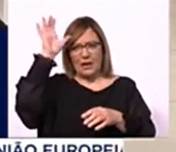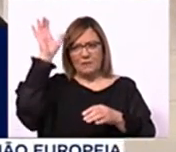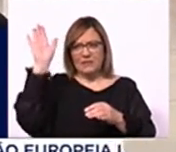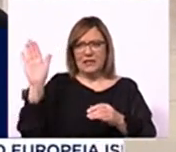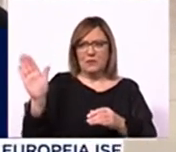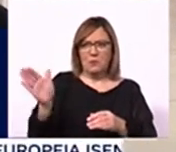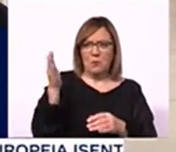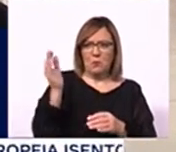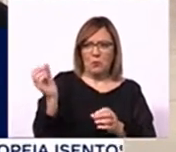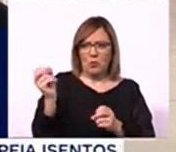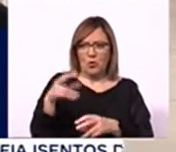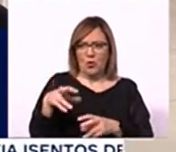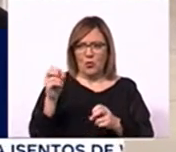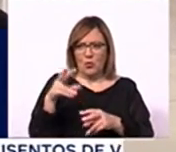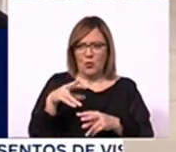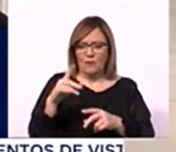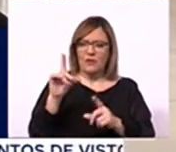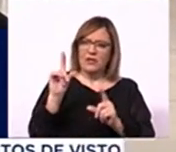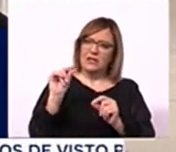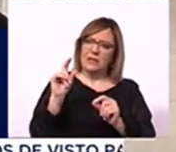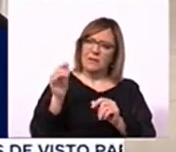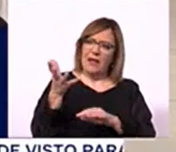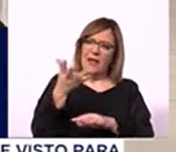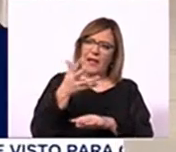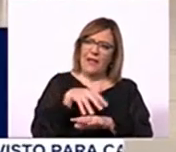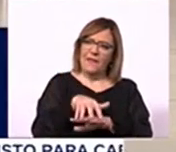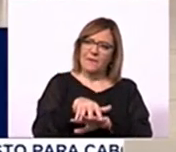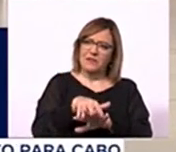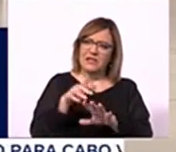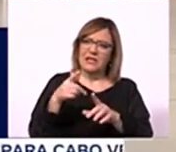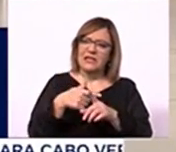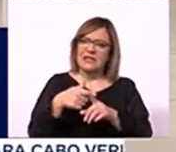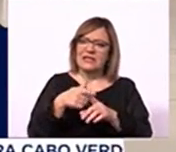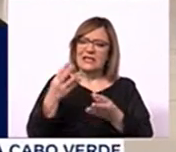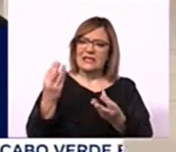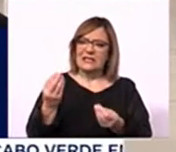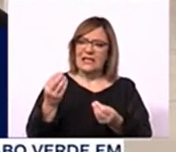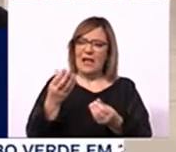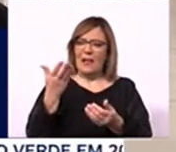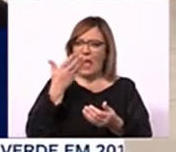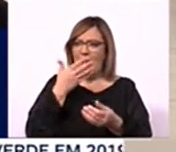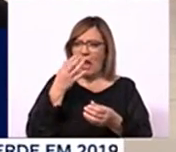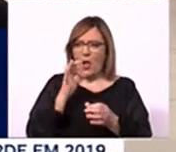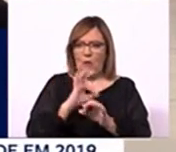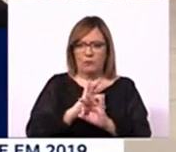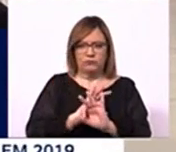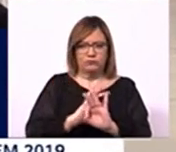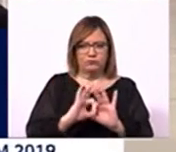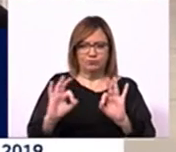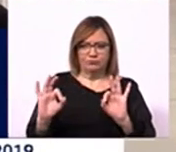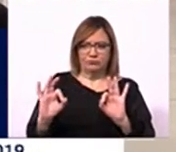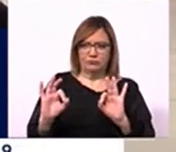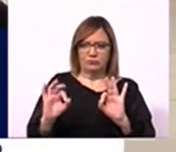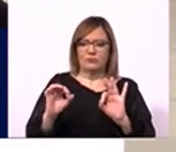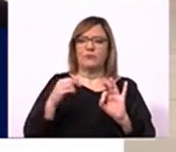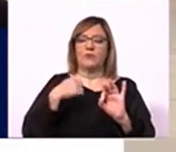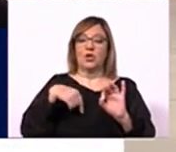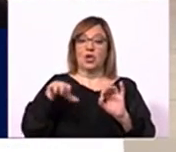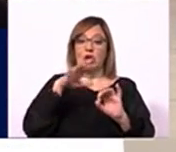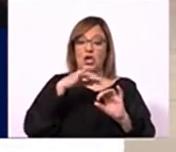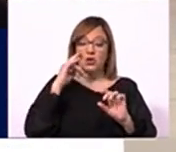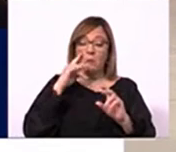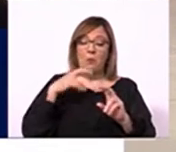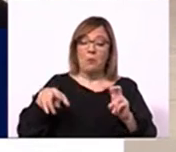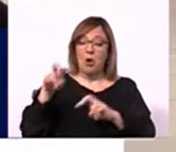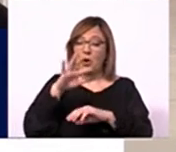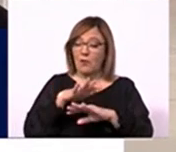iniciativa e uma capacidade de adaptação às necessidades da sala de aula notáveis. E o que nós temos procurado